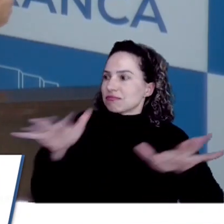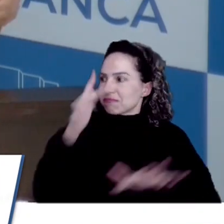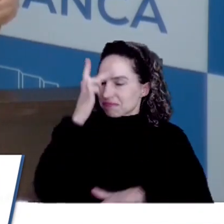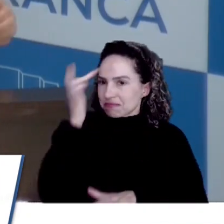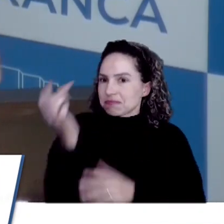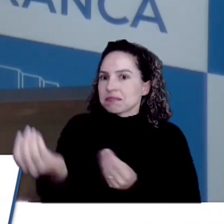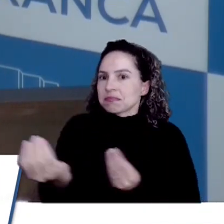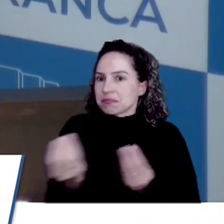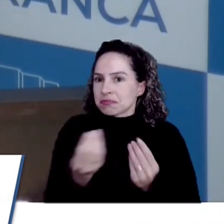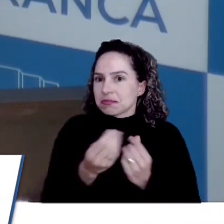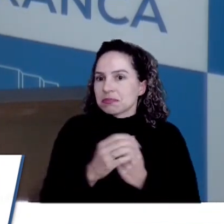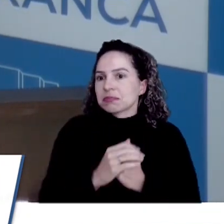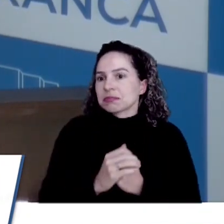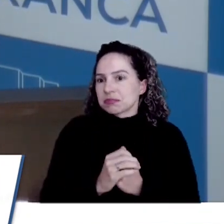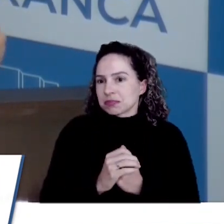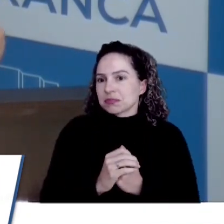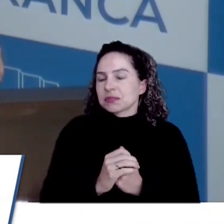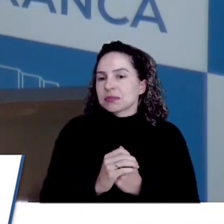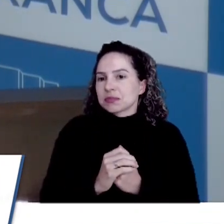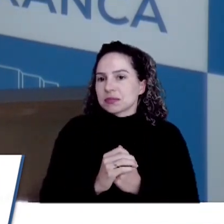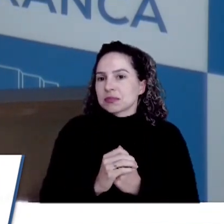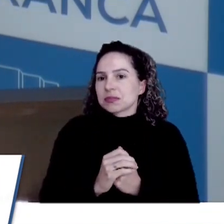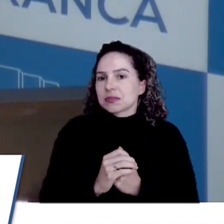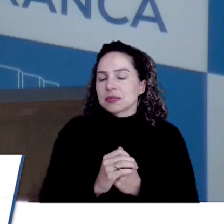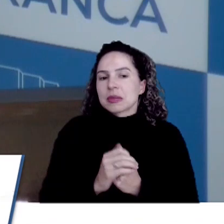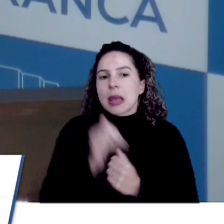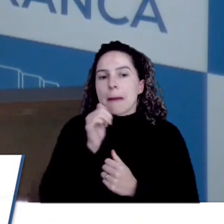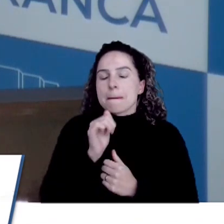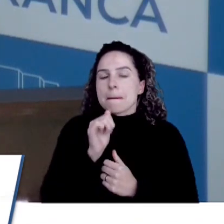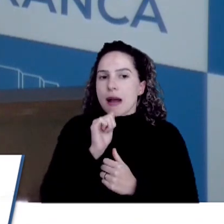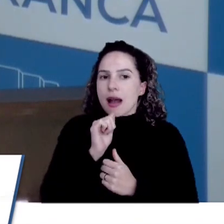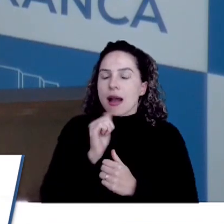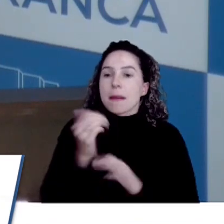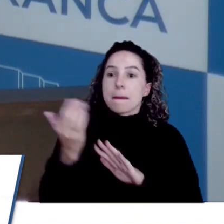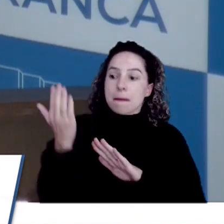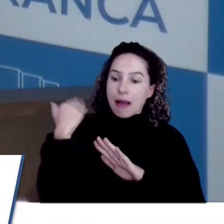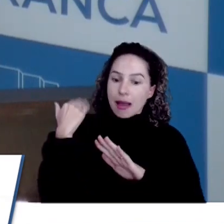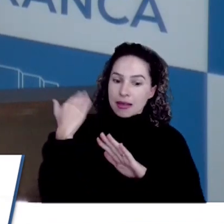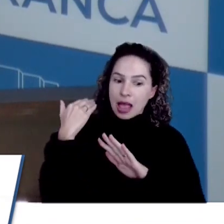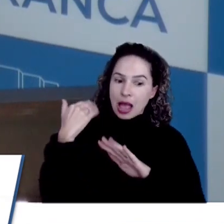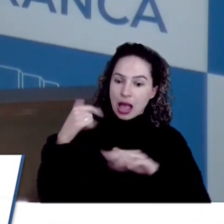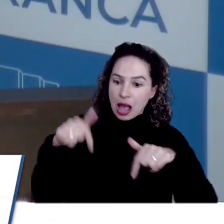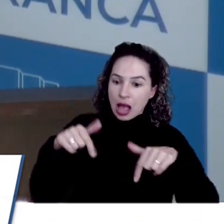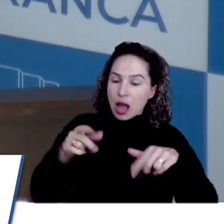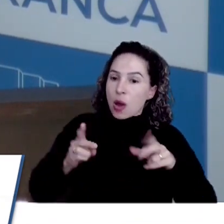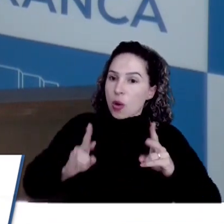Ela foi, é e será.